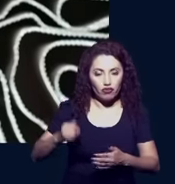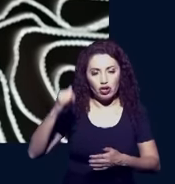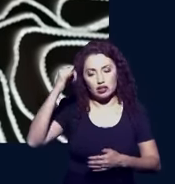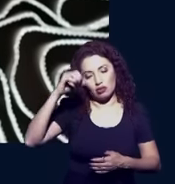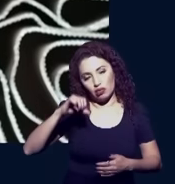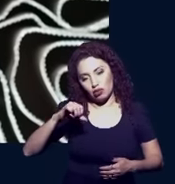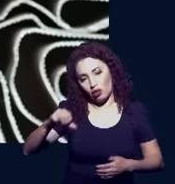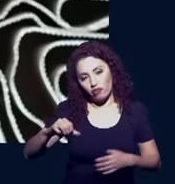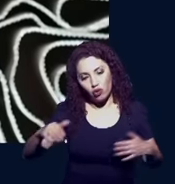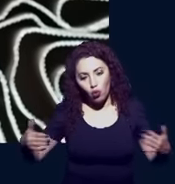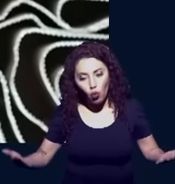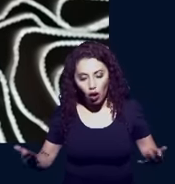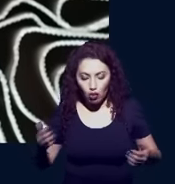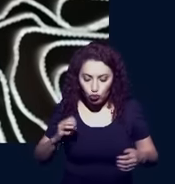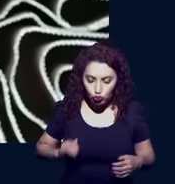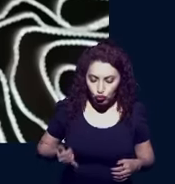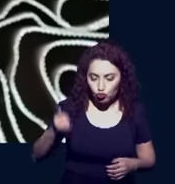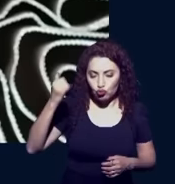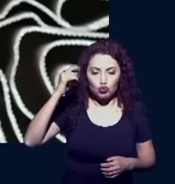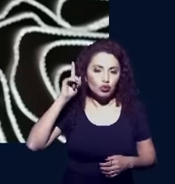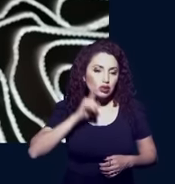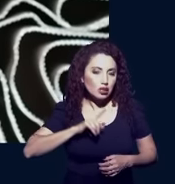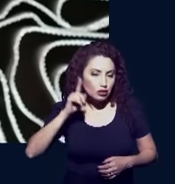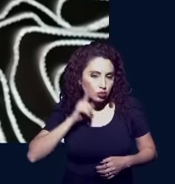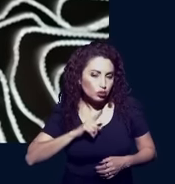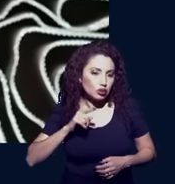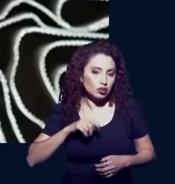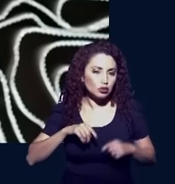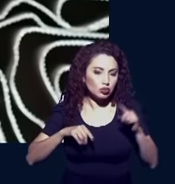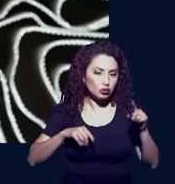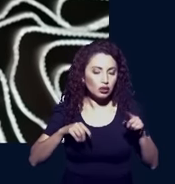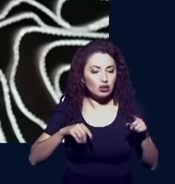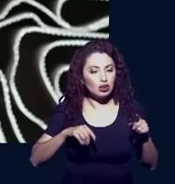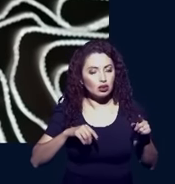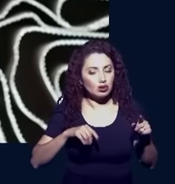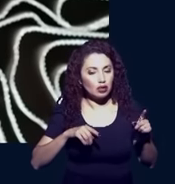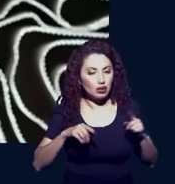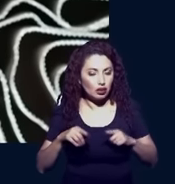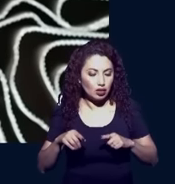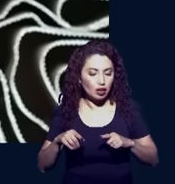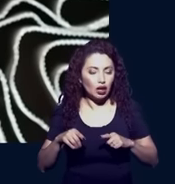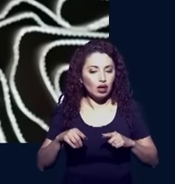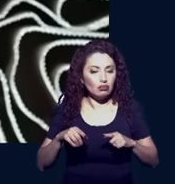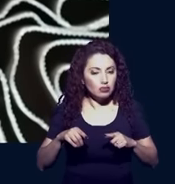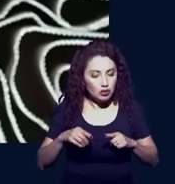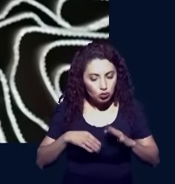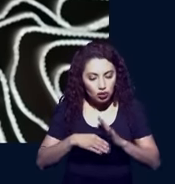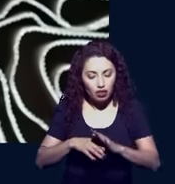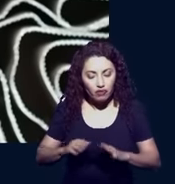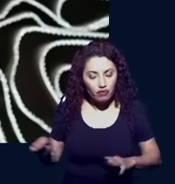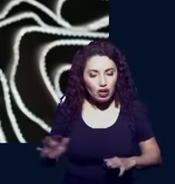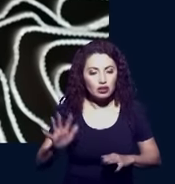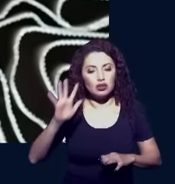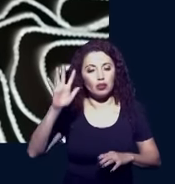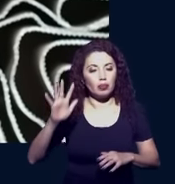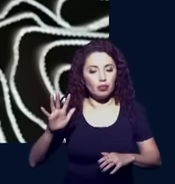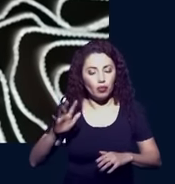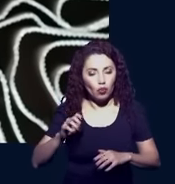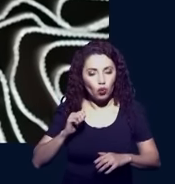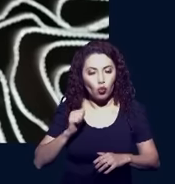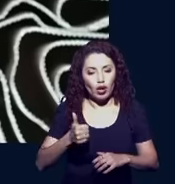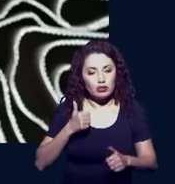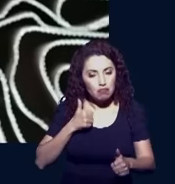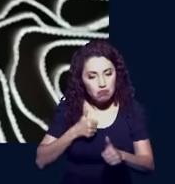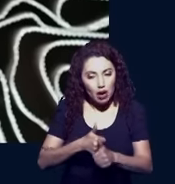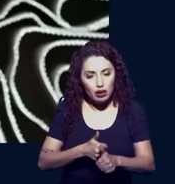qual seria a taxa de juros nos Estados Unidos que ia trazer essa inflação para perto da Meta ou para alguma coisa dentro do controle era